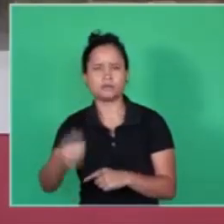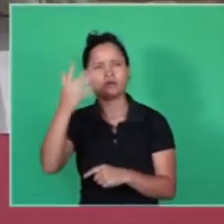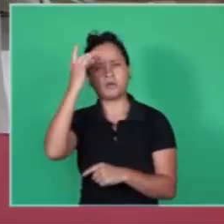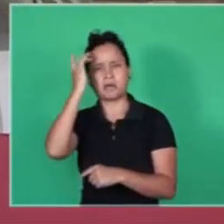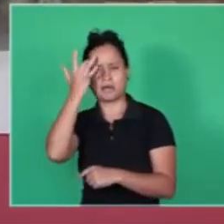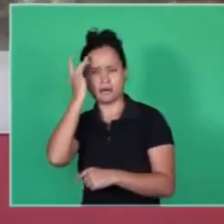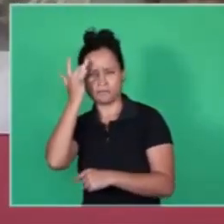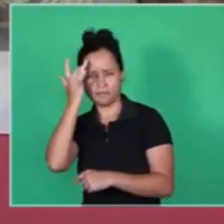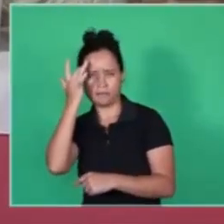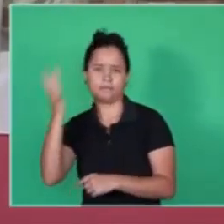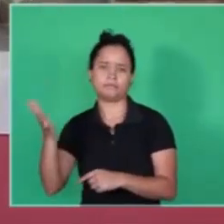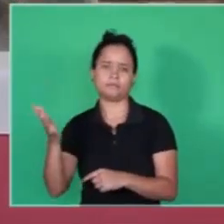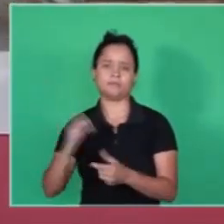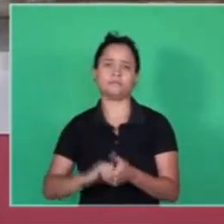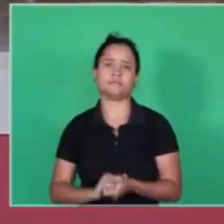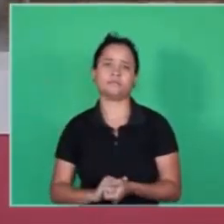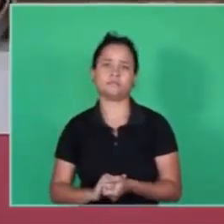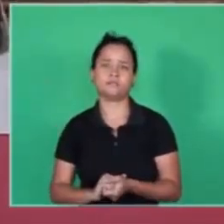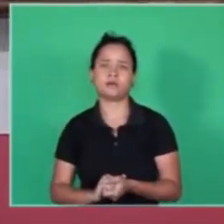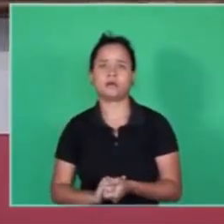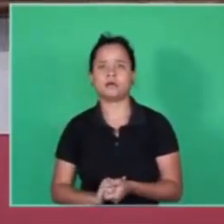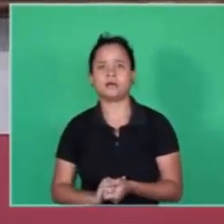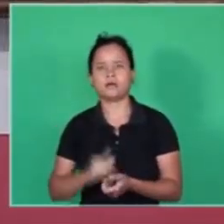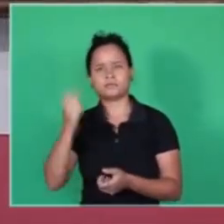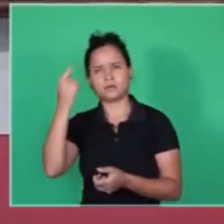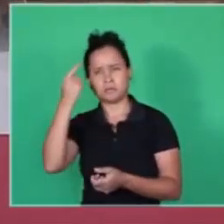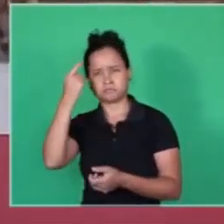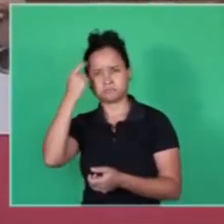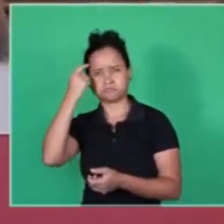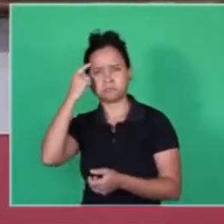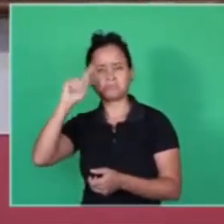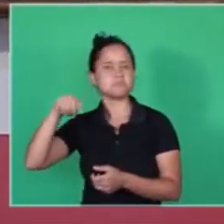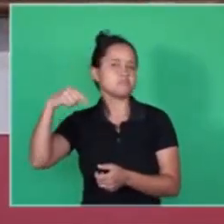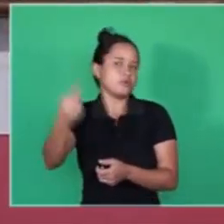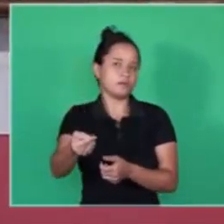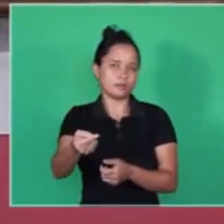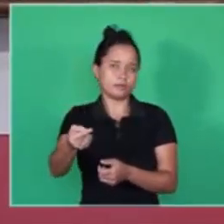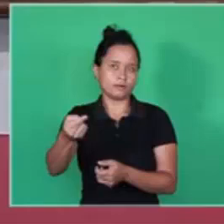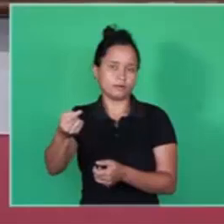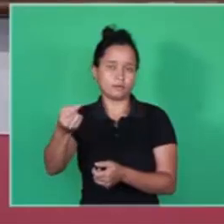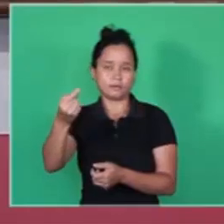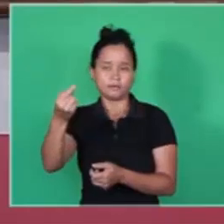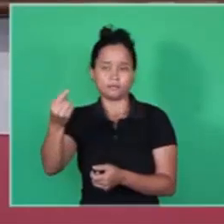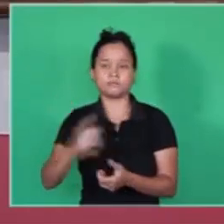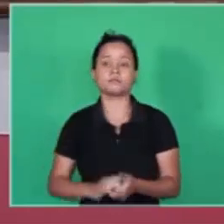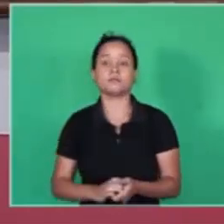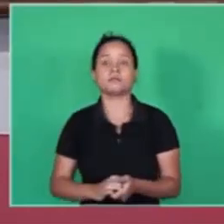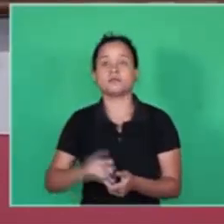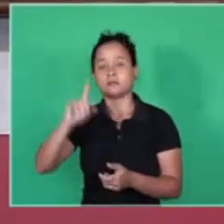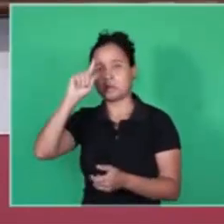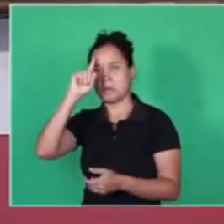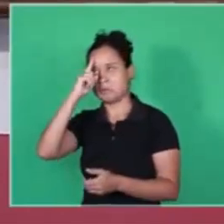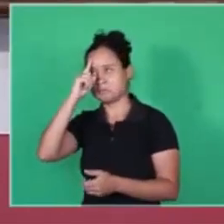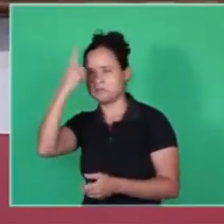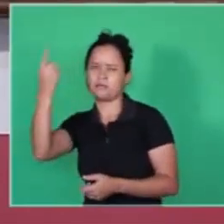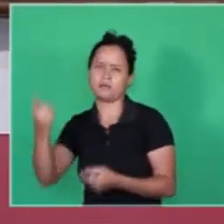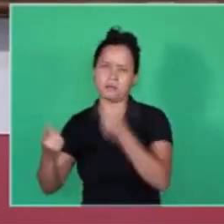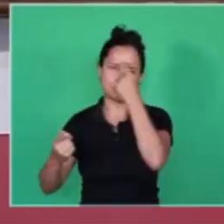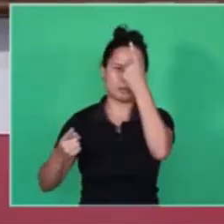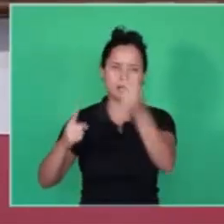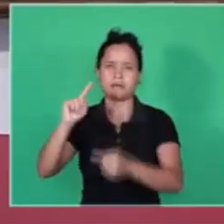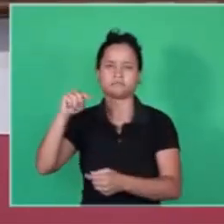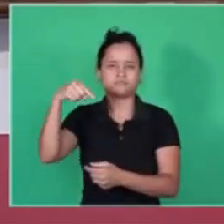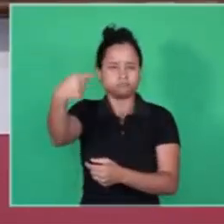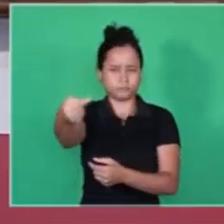sentado, pensando, formulando, criando, inventando. É isso aí, inventando. A palavra é essa. Mas...